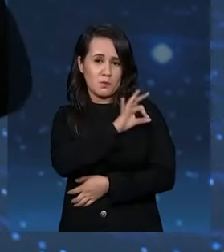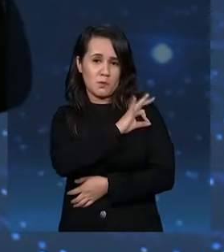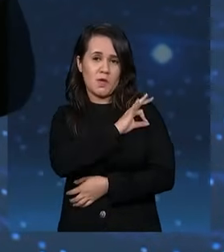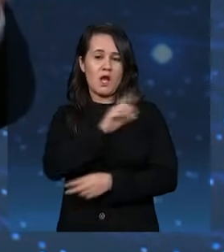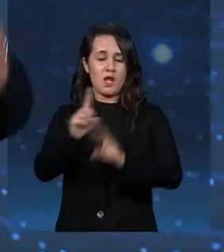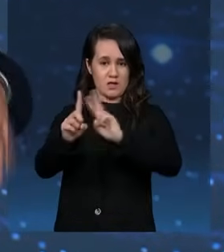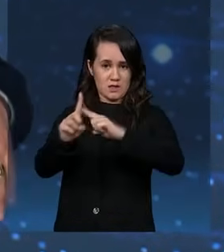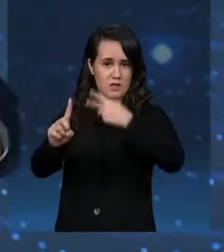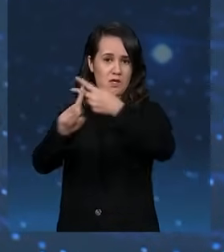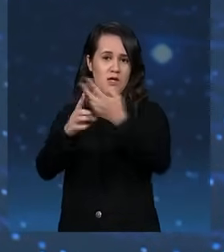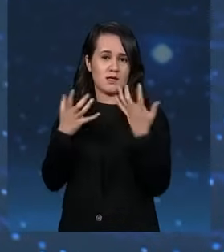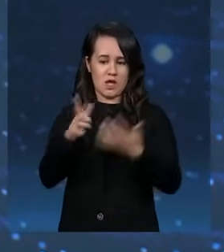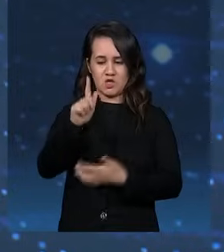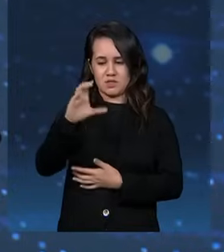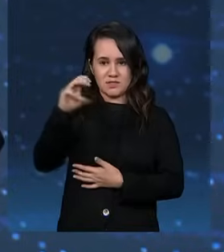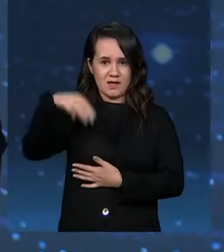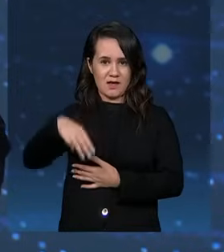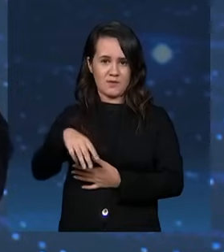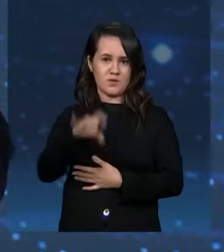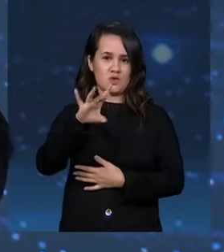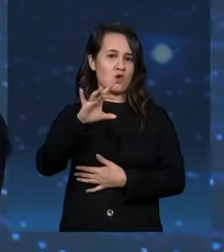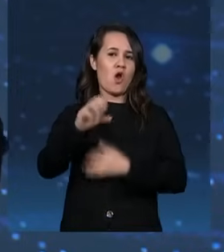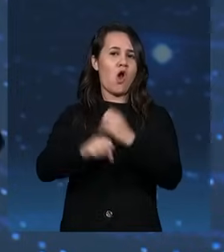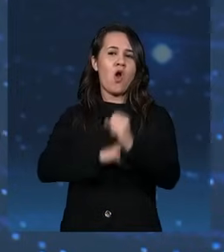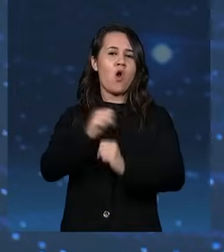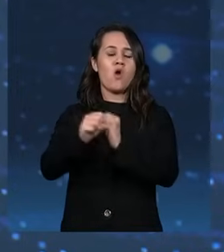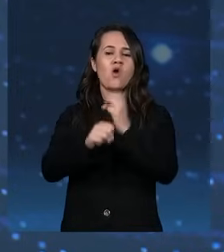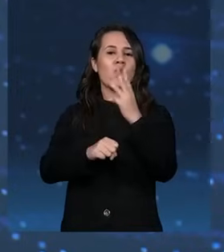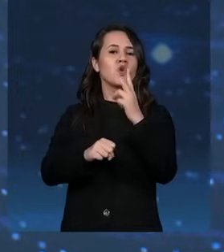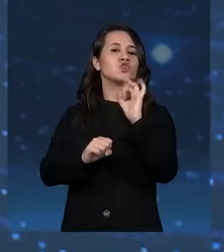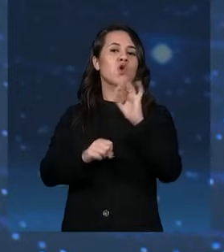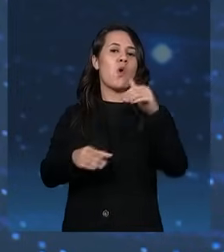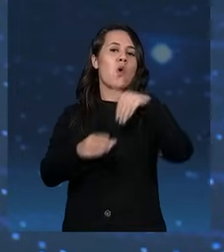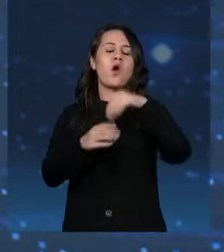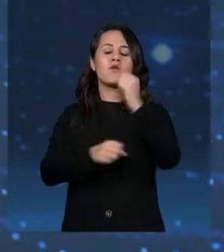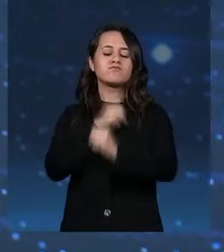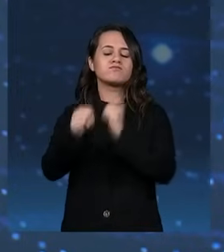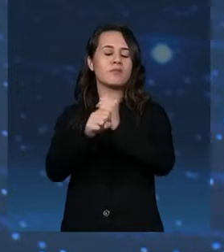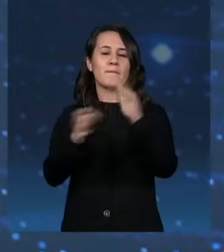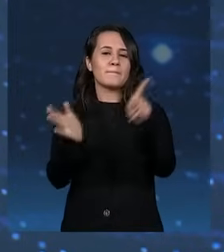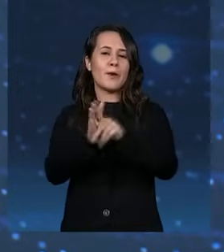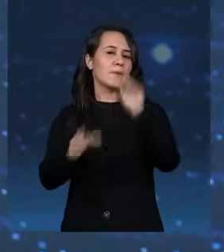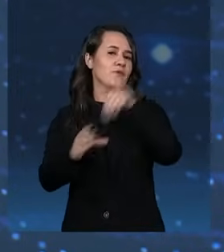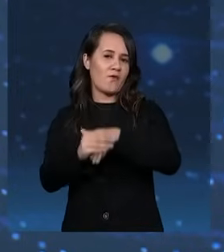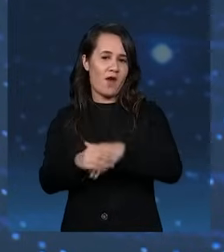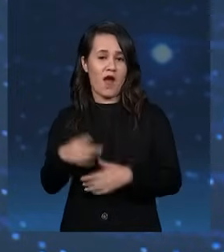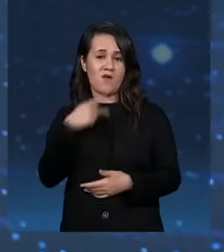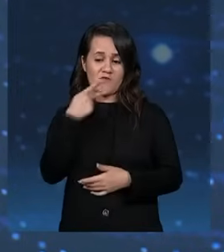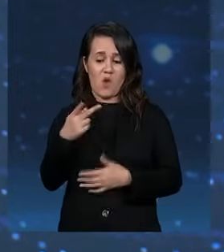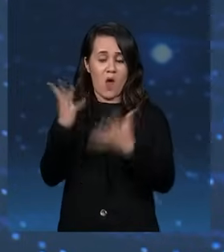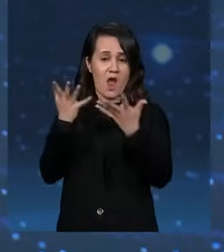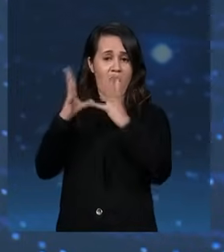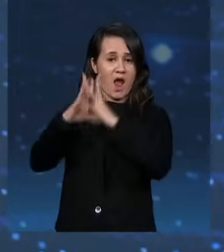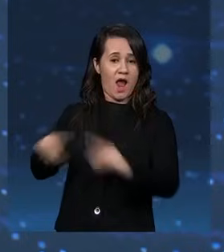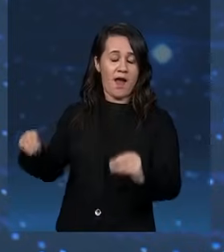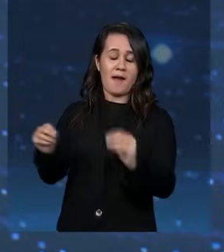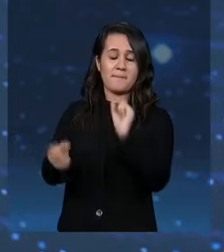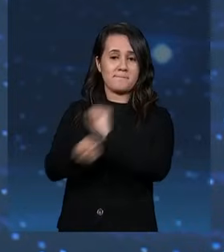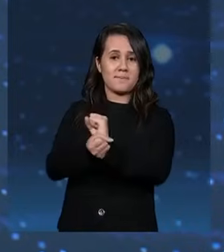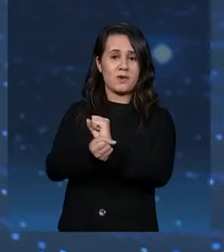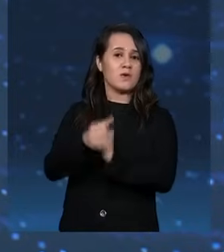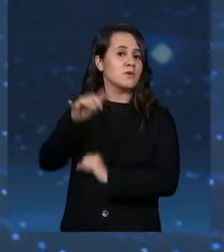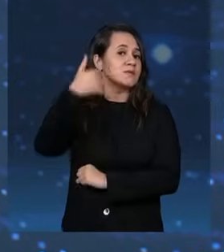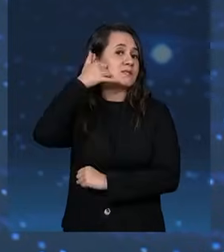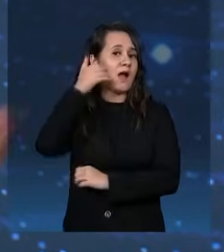duplicar a GCM só em ano ímpar só em ano de política segundo o que ele dis que quer acabar com com o